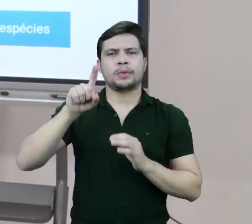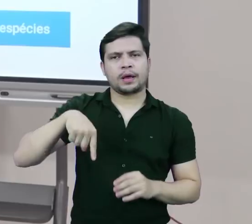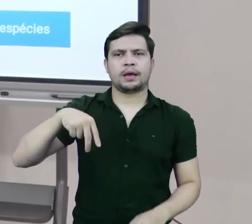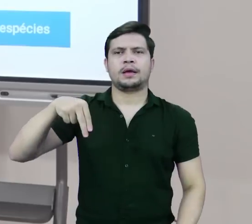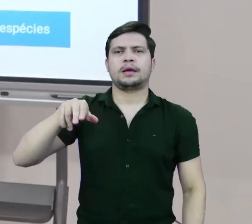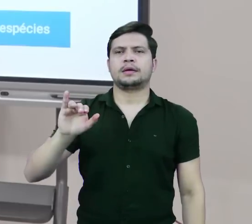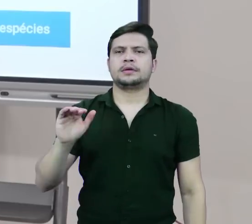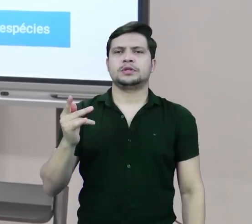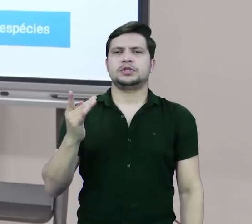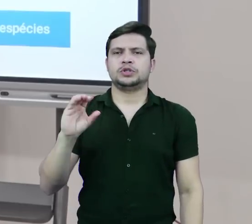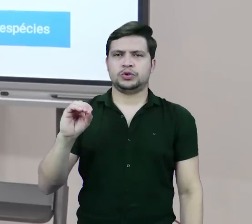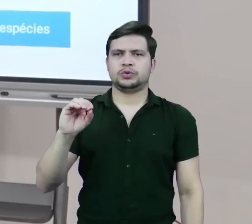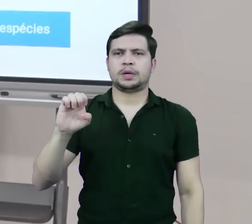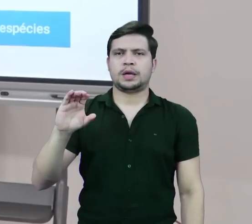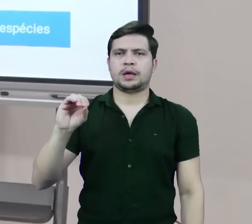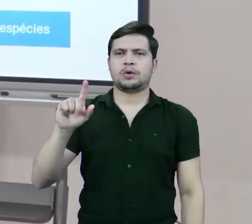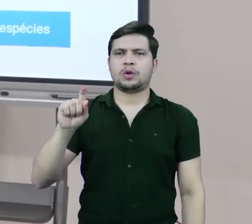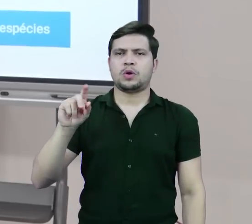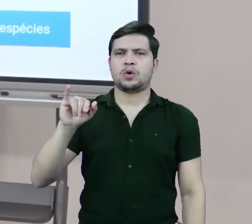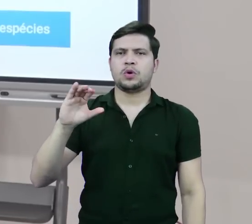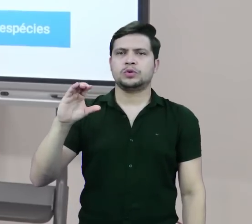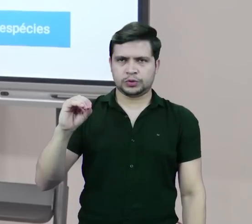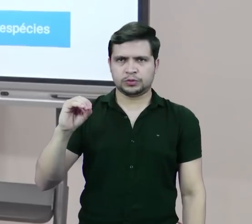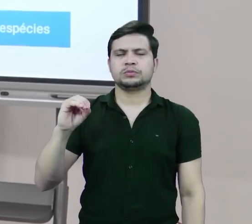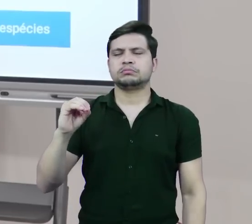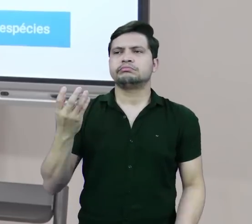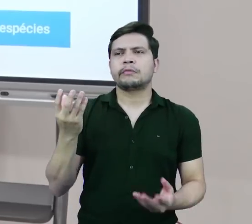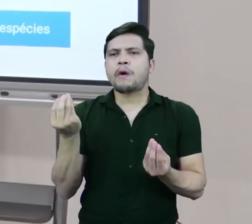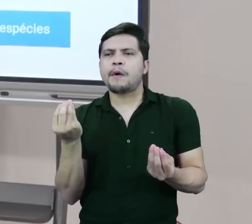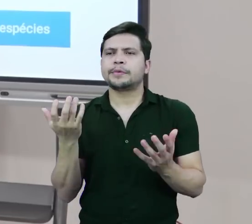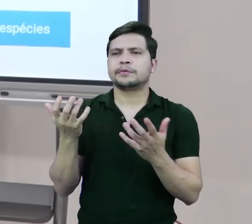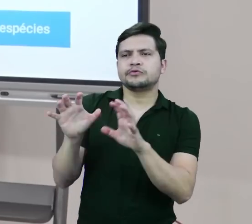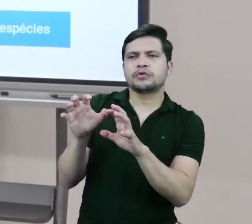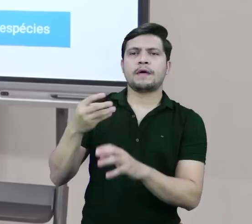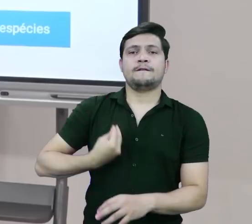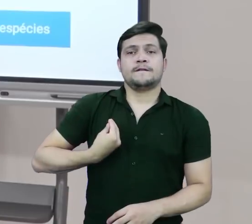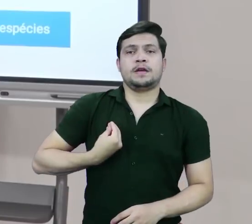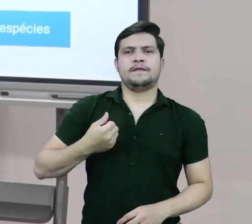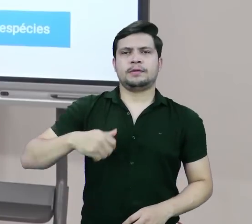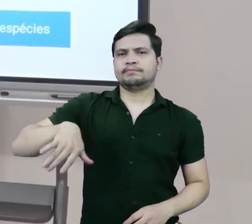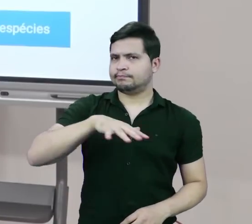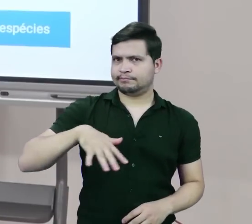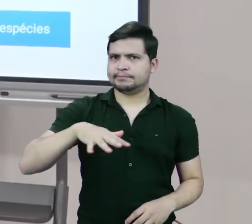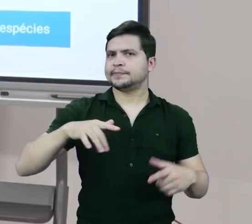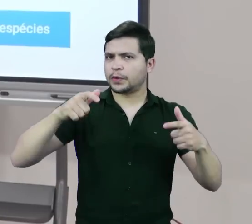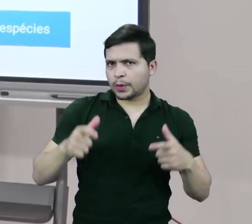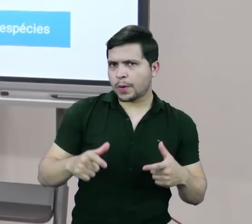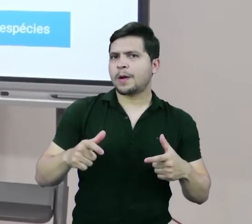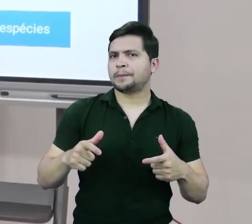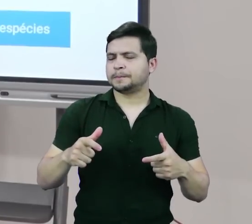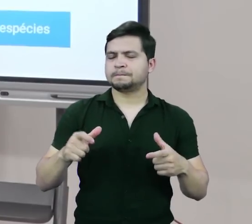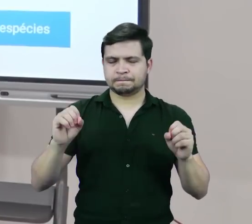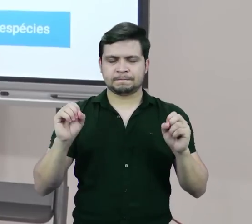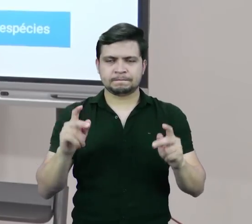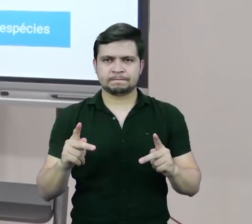são chamadas de nicho ecológico dessa espécie. É o modo como ela vive nesse ambiente, né? São as interações com o ambiente e